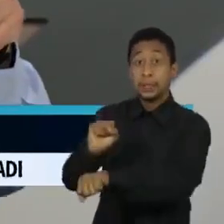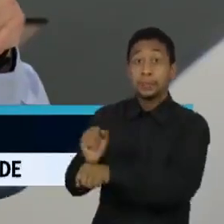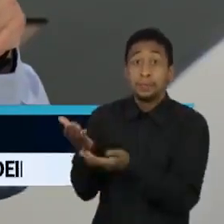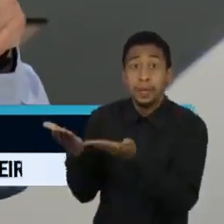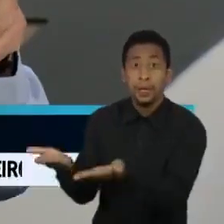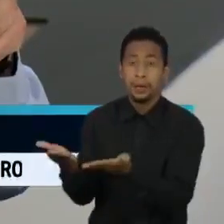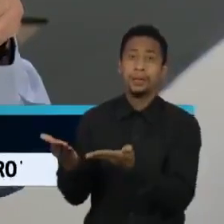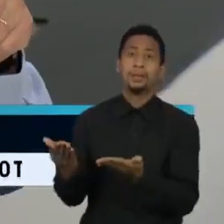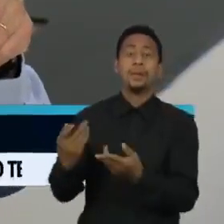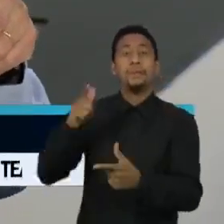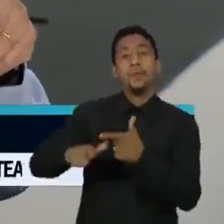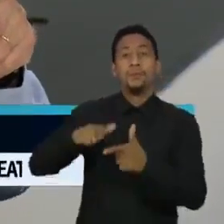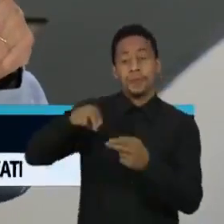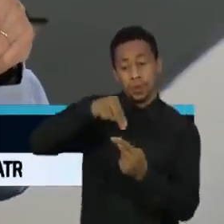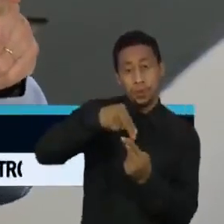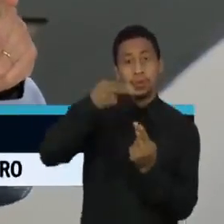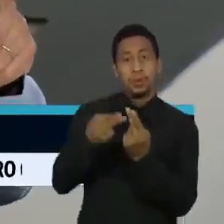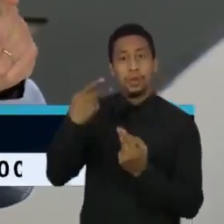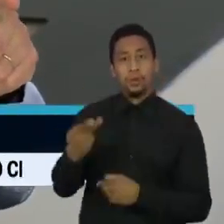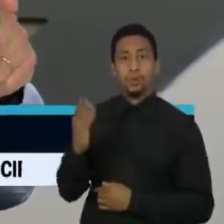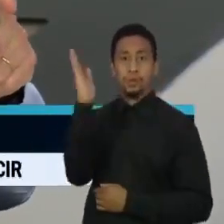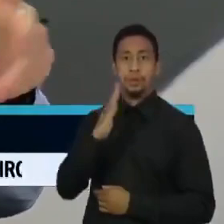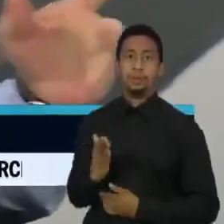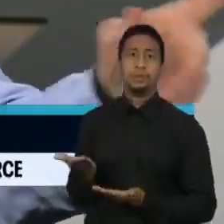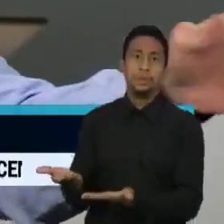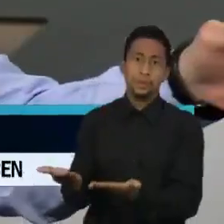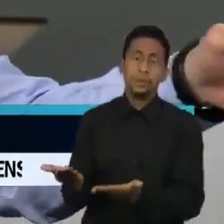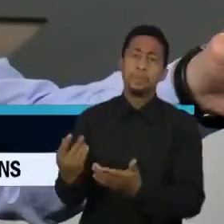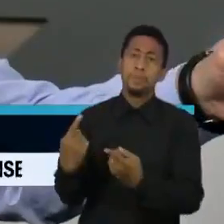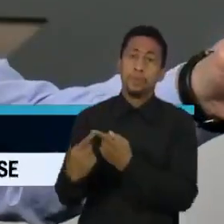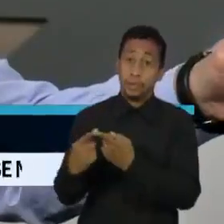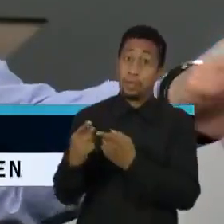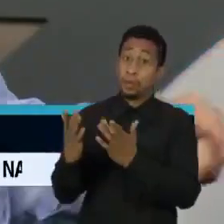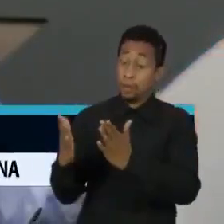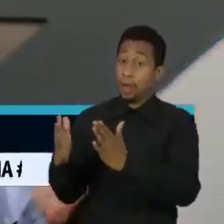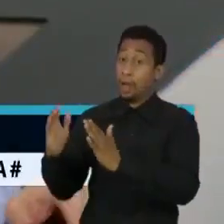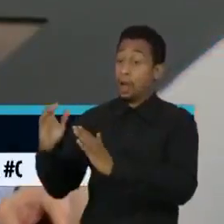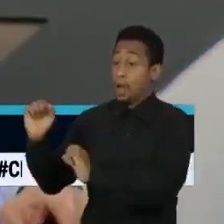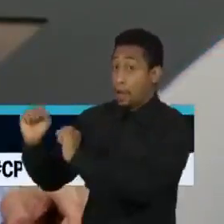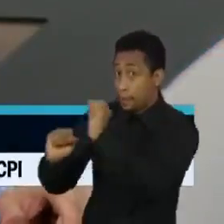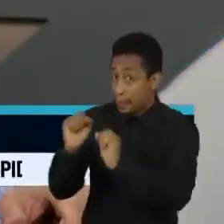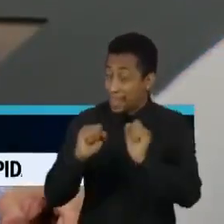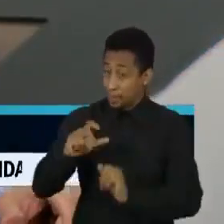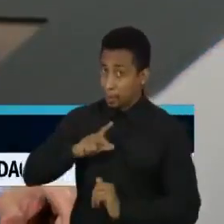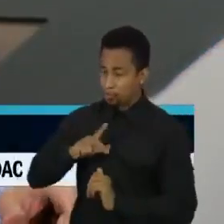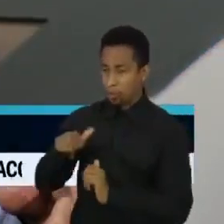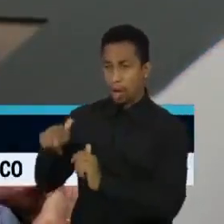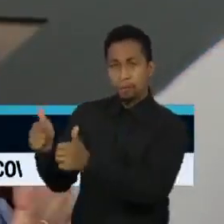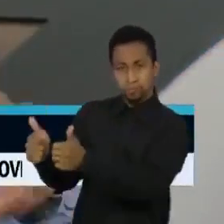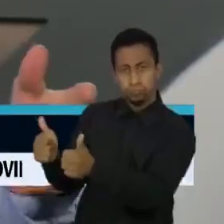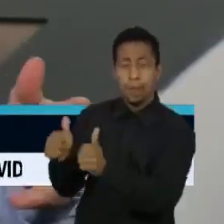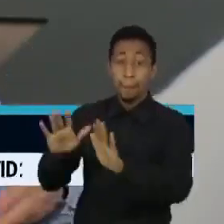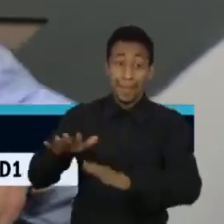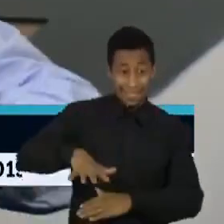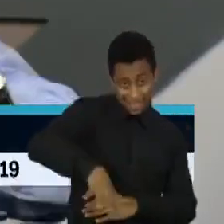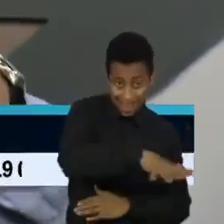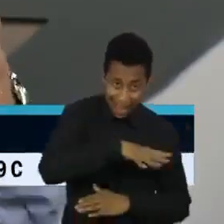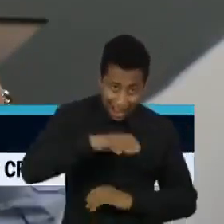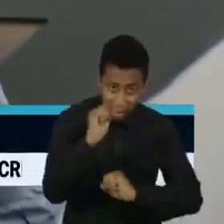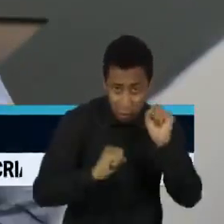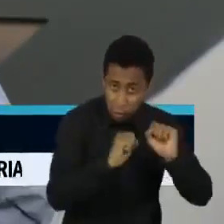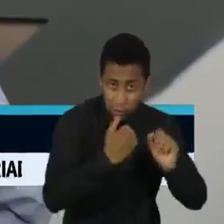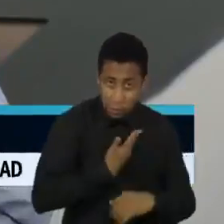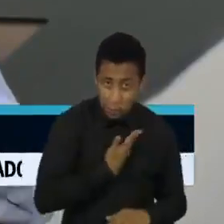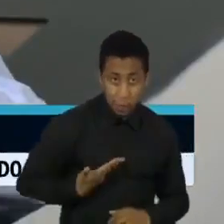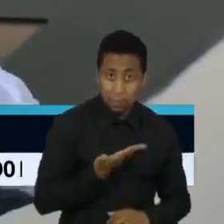né? Porque, na verdade, isso tinha que estar, em parte, na iniciativa privada. Como está na indústria pública,